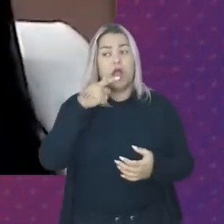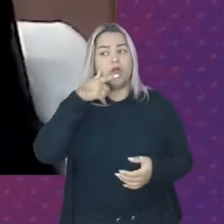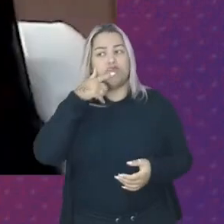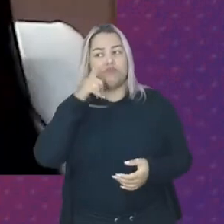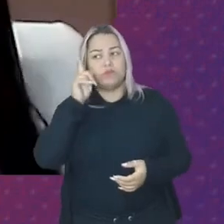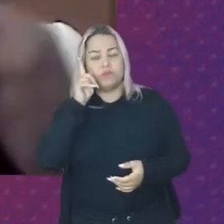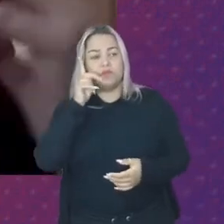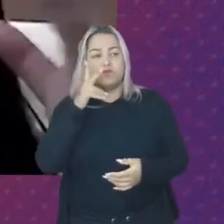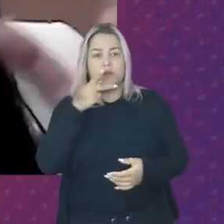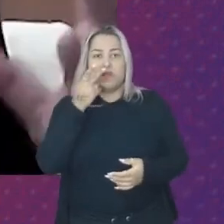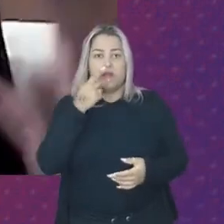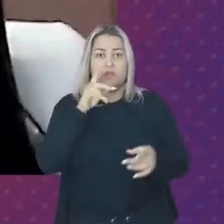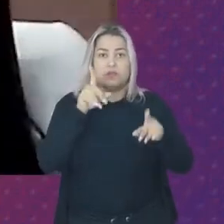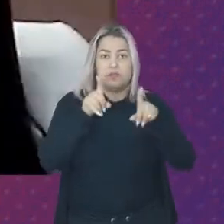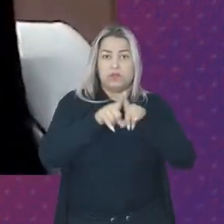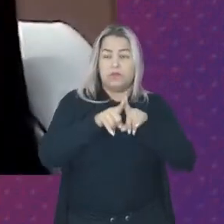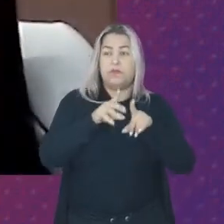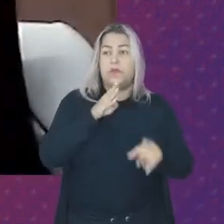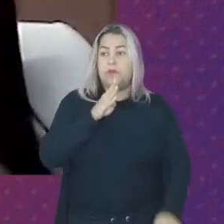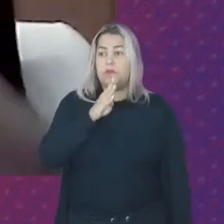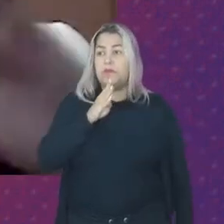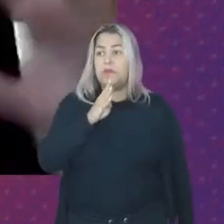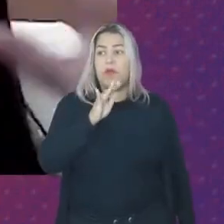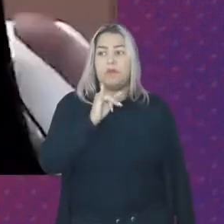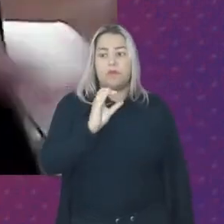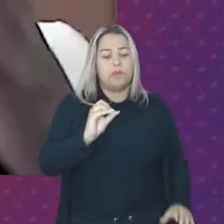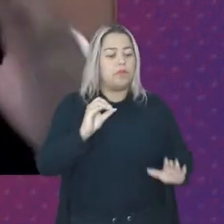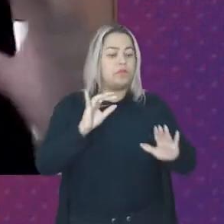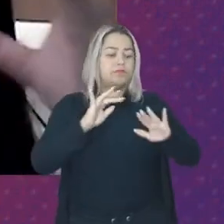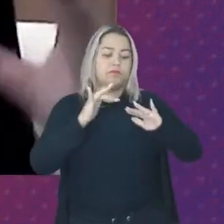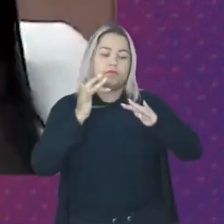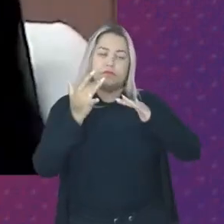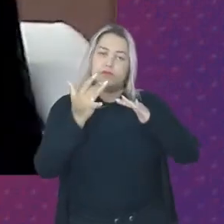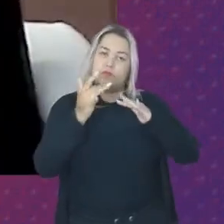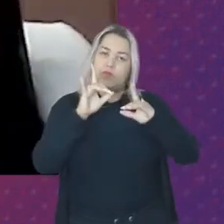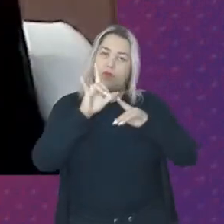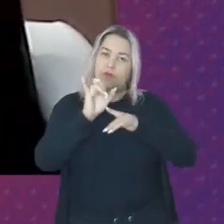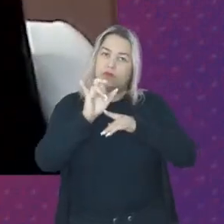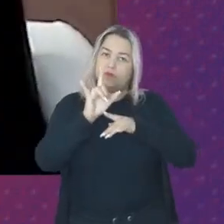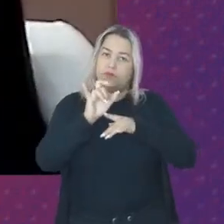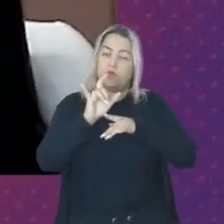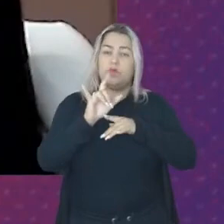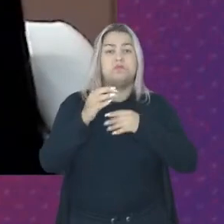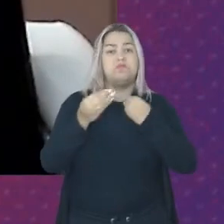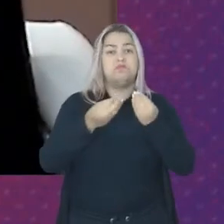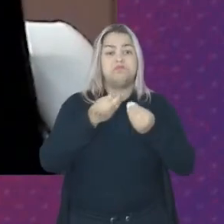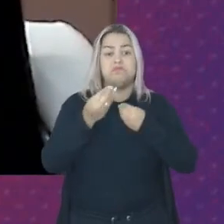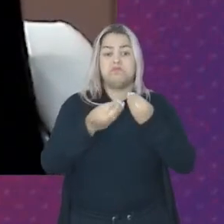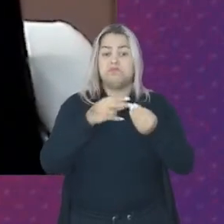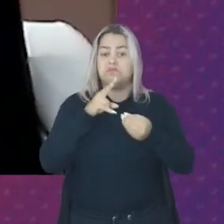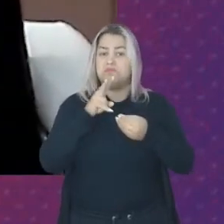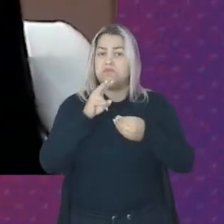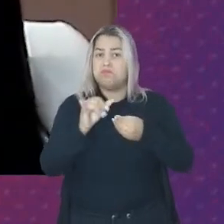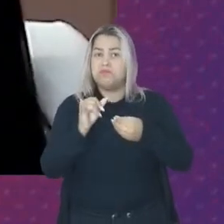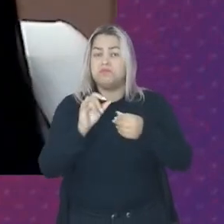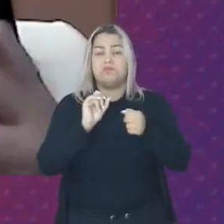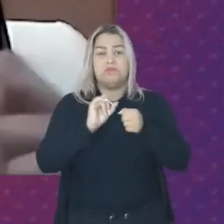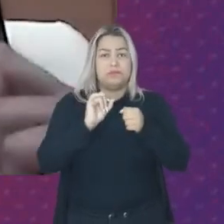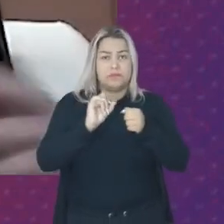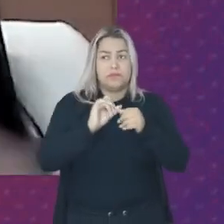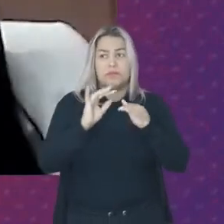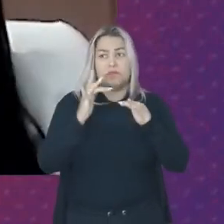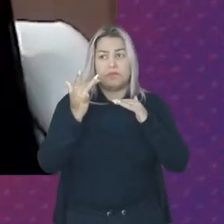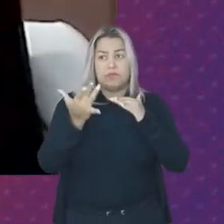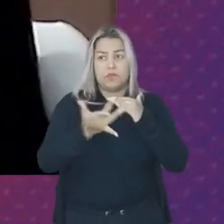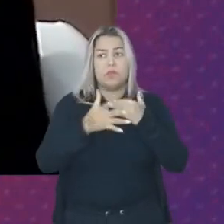da gente falar sobre a bio do seu Instagram, sobre como você vai se portar nas redes sociais,